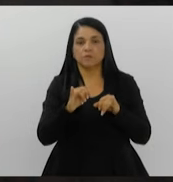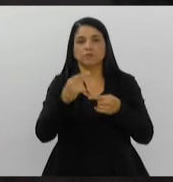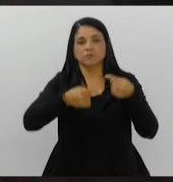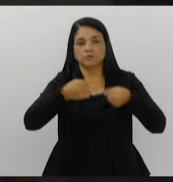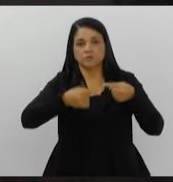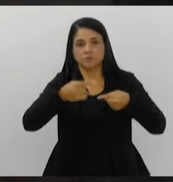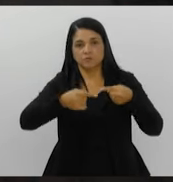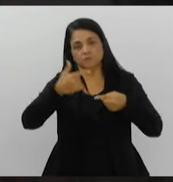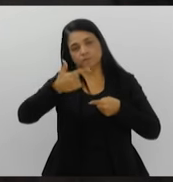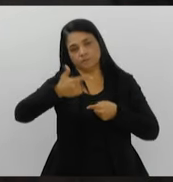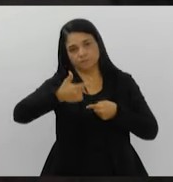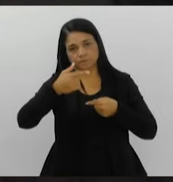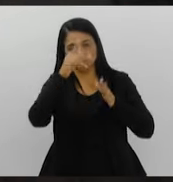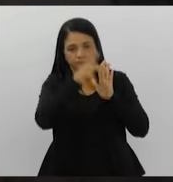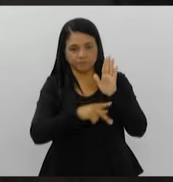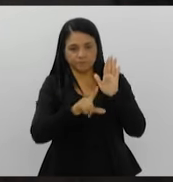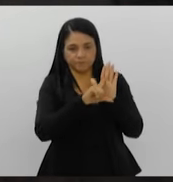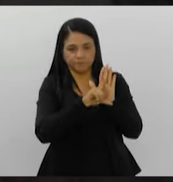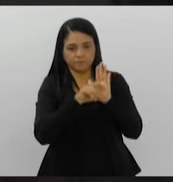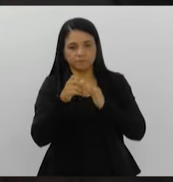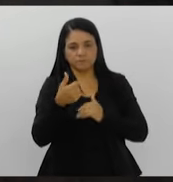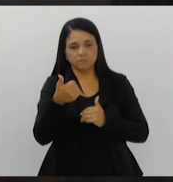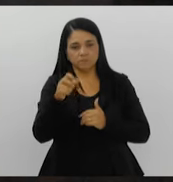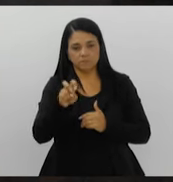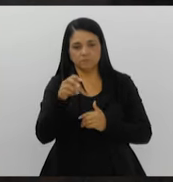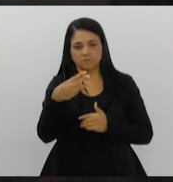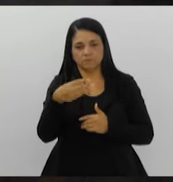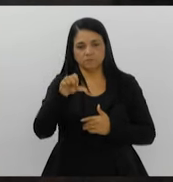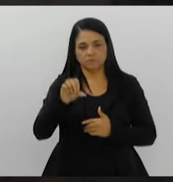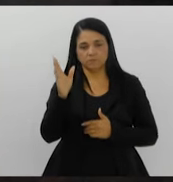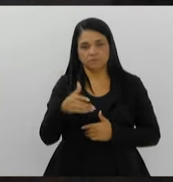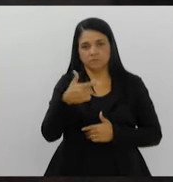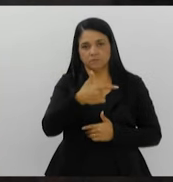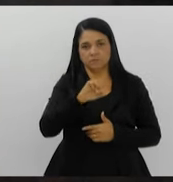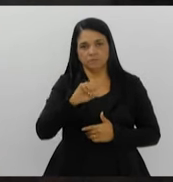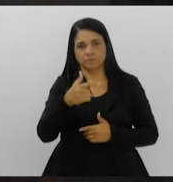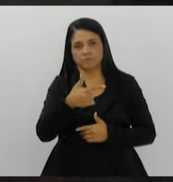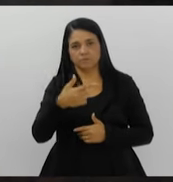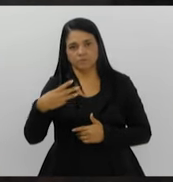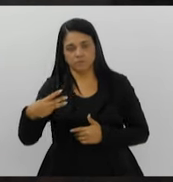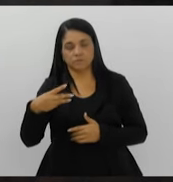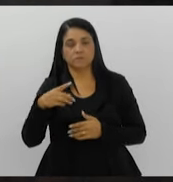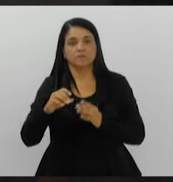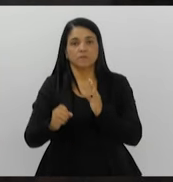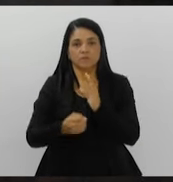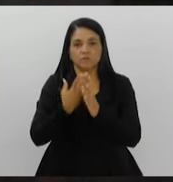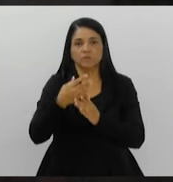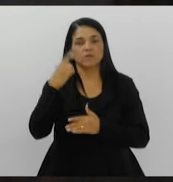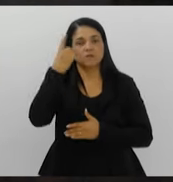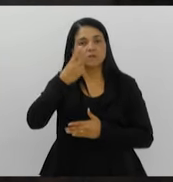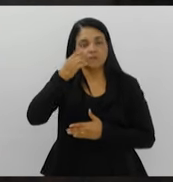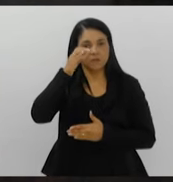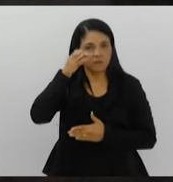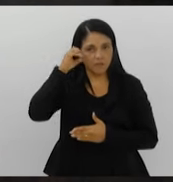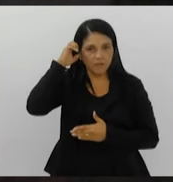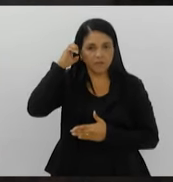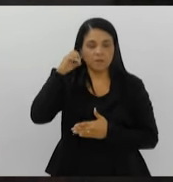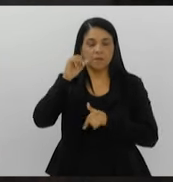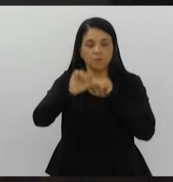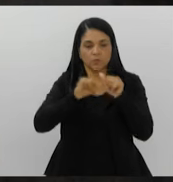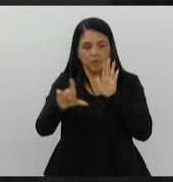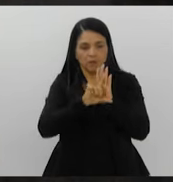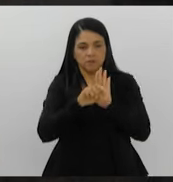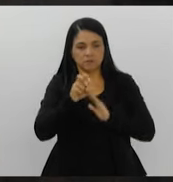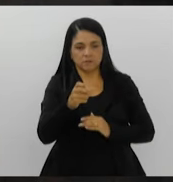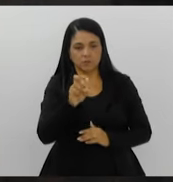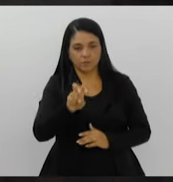discussão, em segunda discussão, projeto de lei número 1539 de 2023, de autoria da deputada Élica Takimoto, que altera a lei